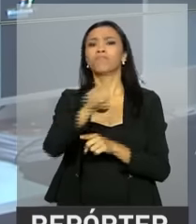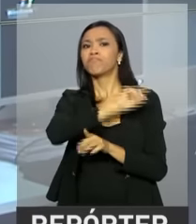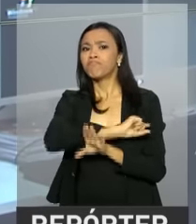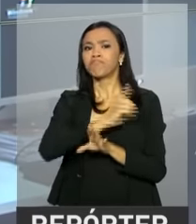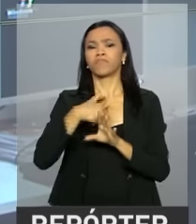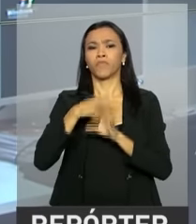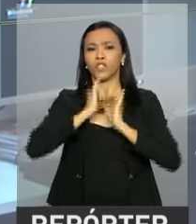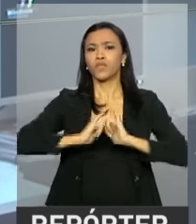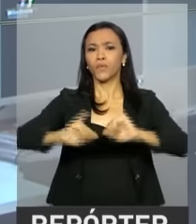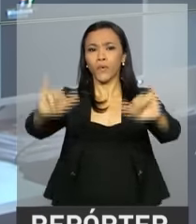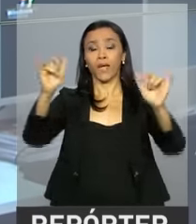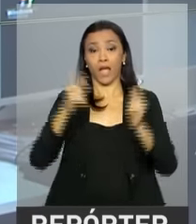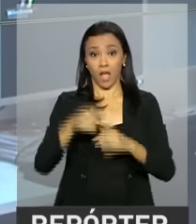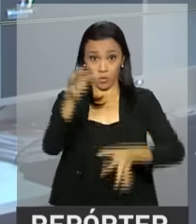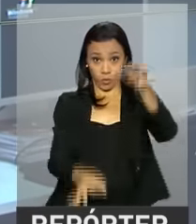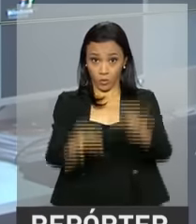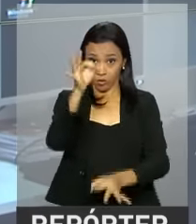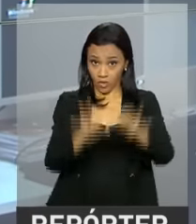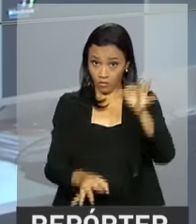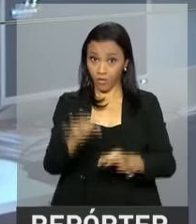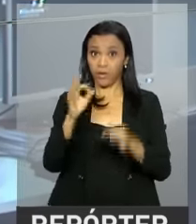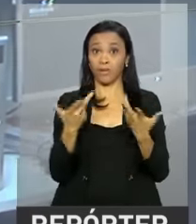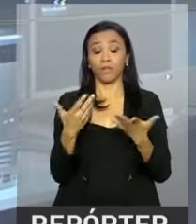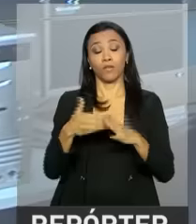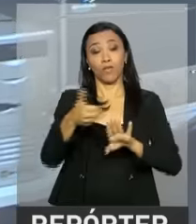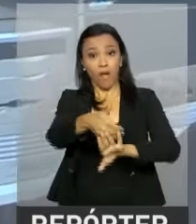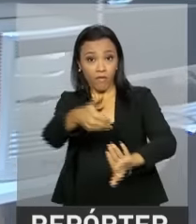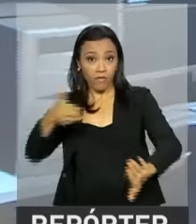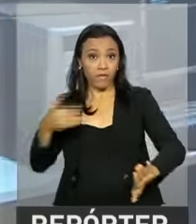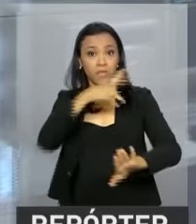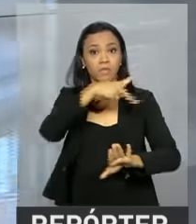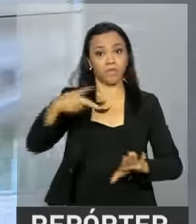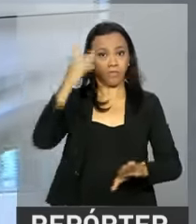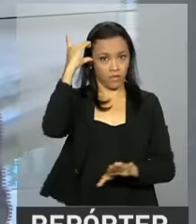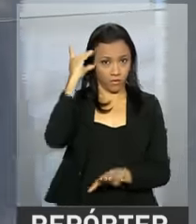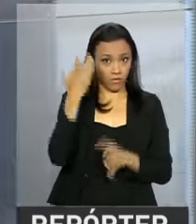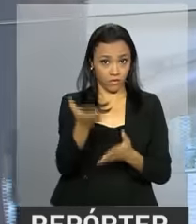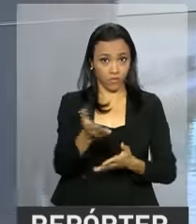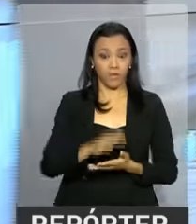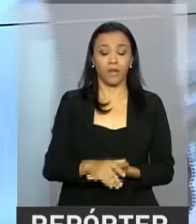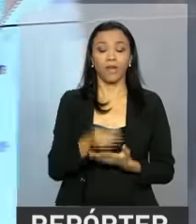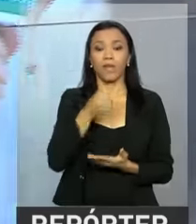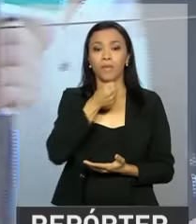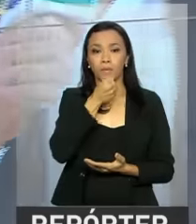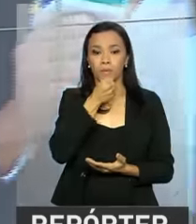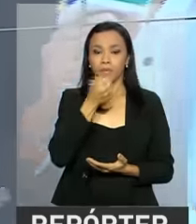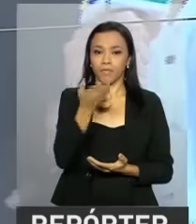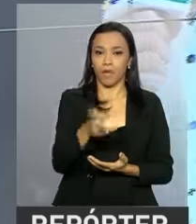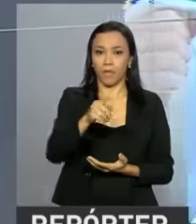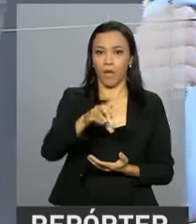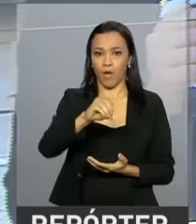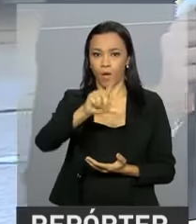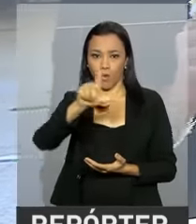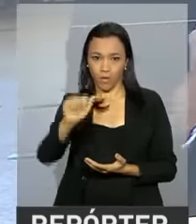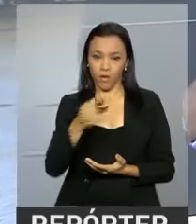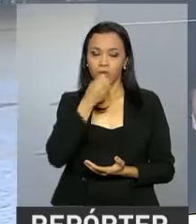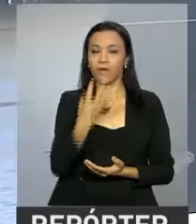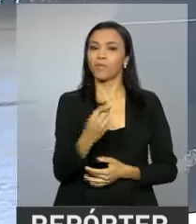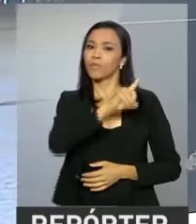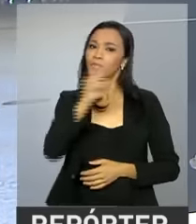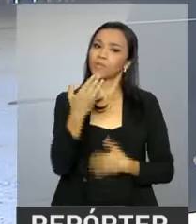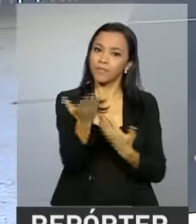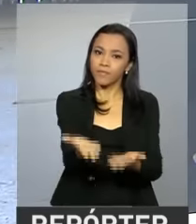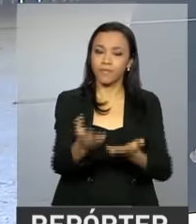da presidente afastada de uma russef vamos saber os detalhes ao vivo com Paola deor que está no Palácio do Planalto Oi Paola bom dia para